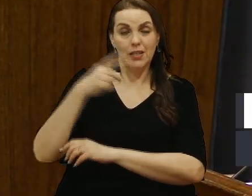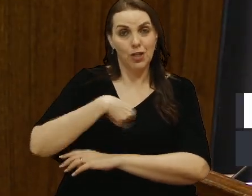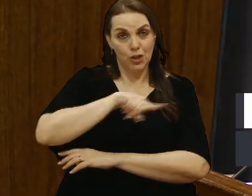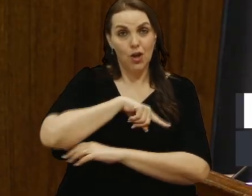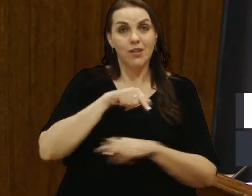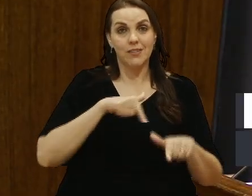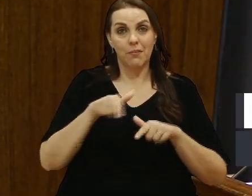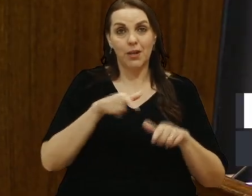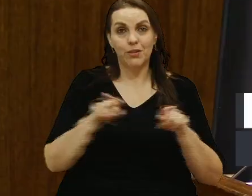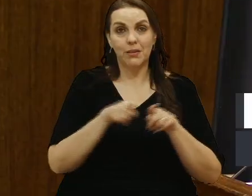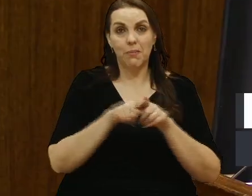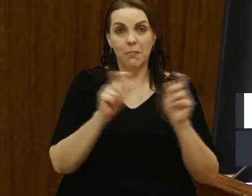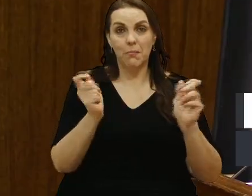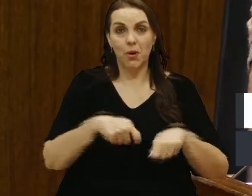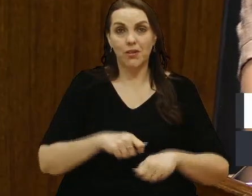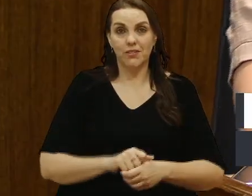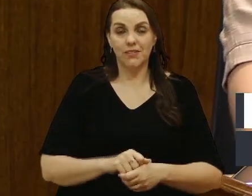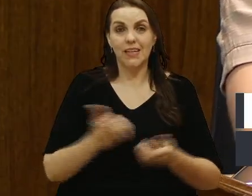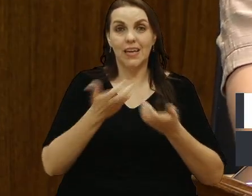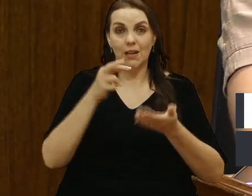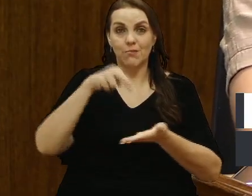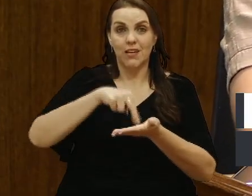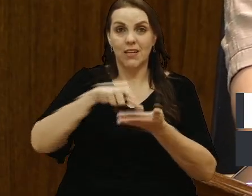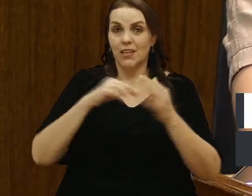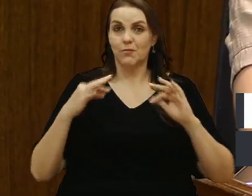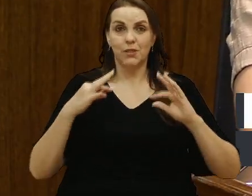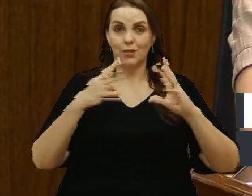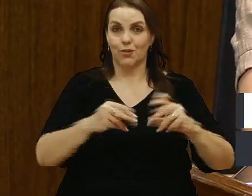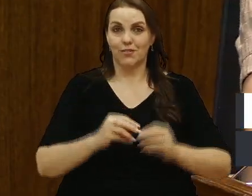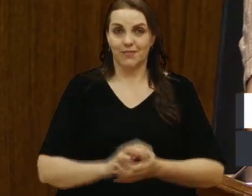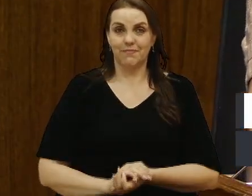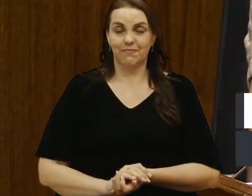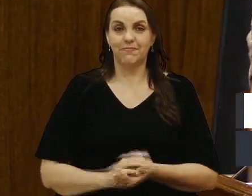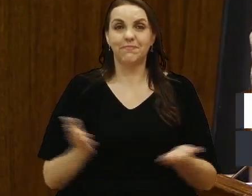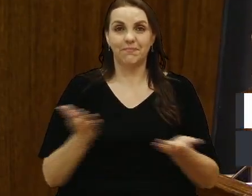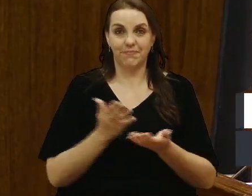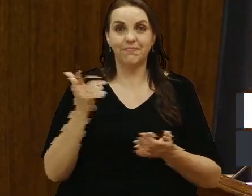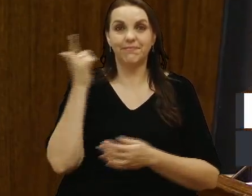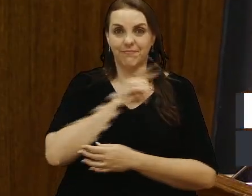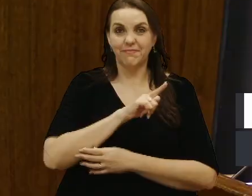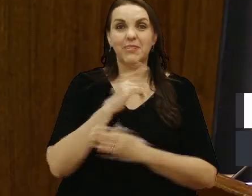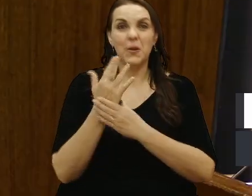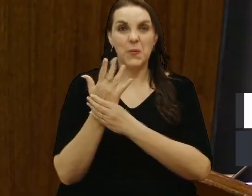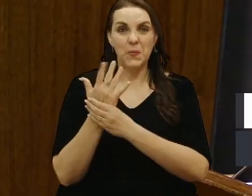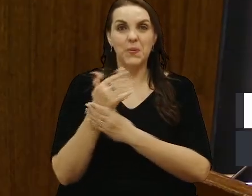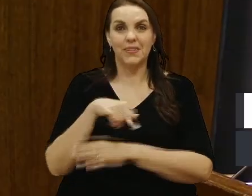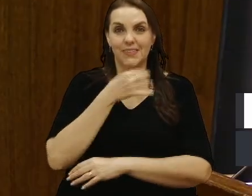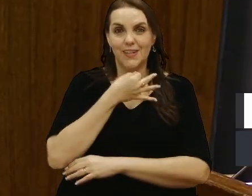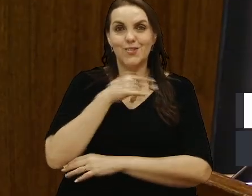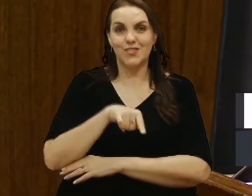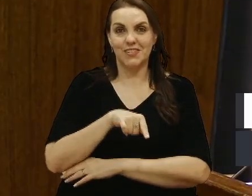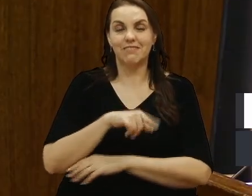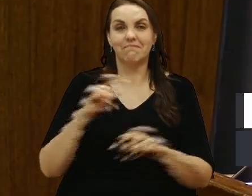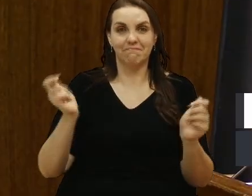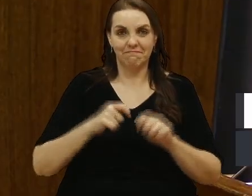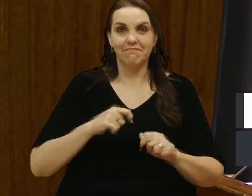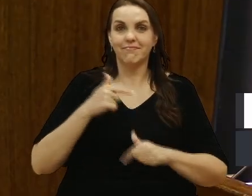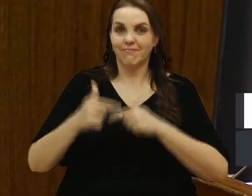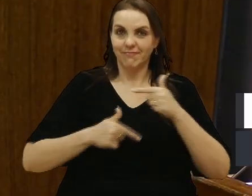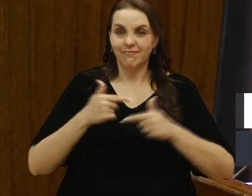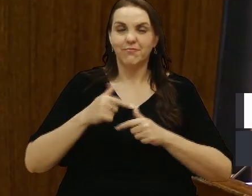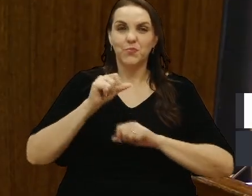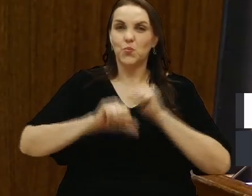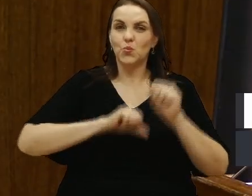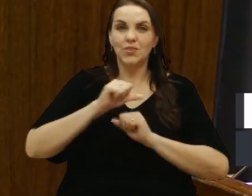também podemos. E queremos que isso seja realidade para todos e para todas. E hoje ainda conquistamos a URGS em Caxias. Então, que a gente possa trabalhar para mudar